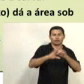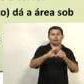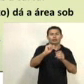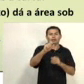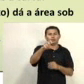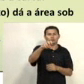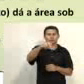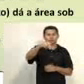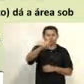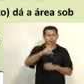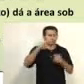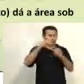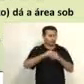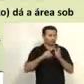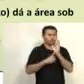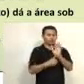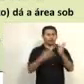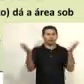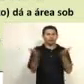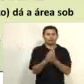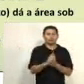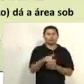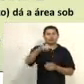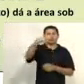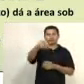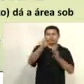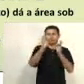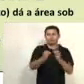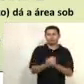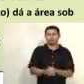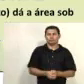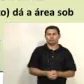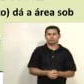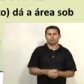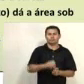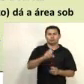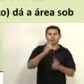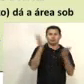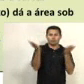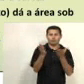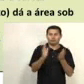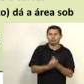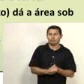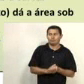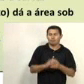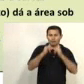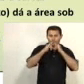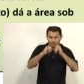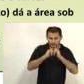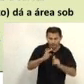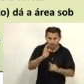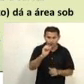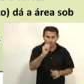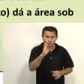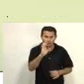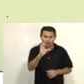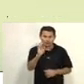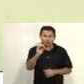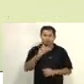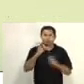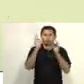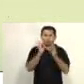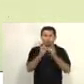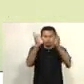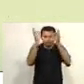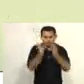eu vou mostrar agora em seguida. Então, esses dados são tabelados no anexo, tá?